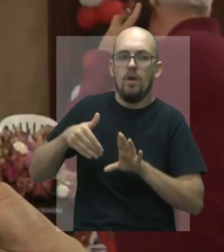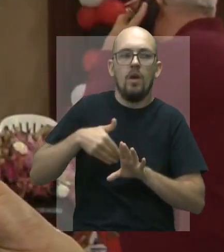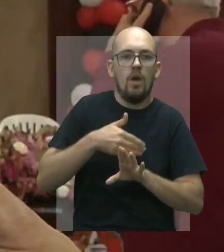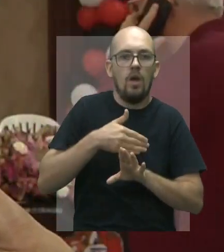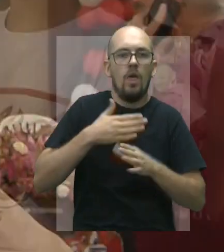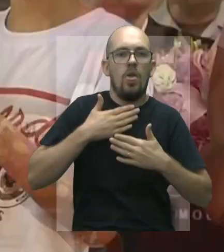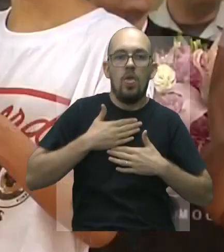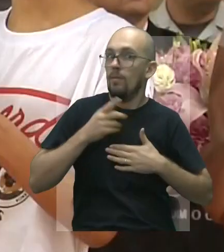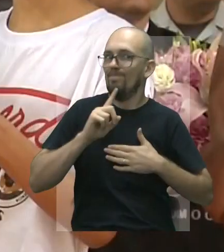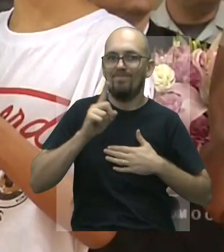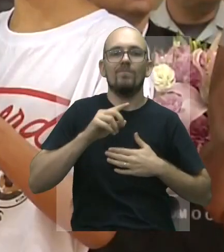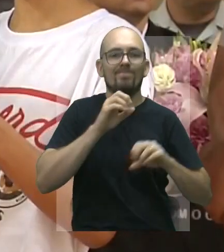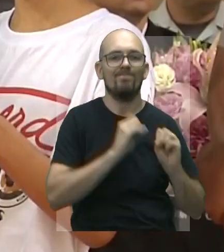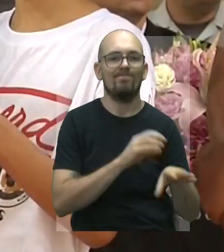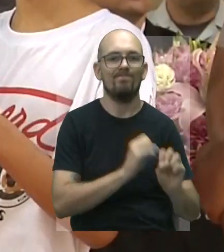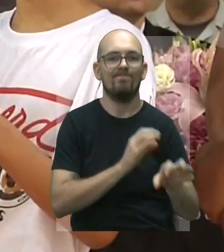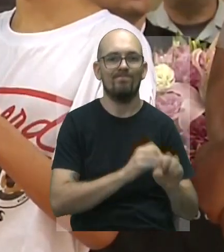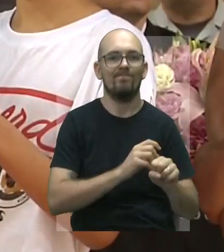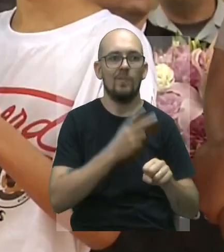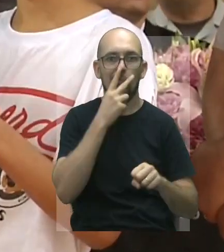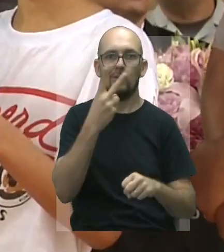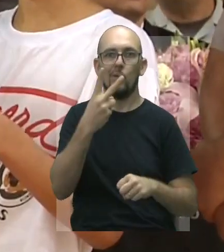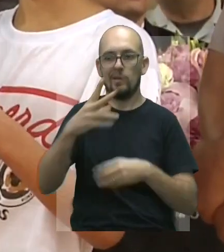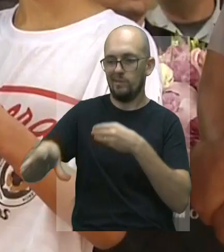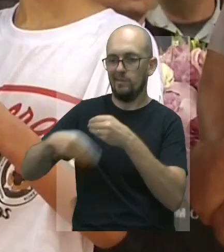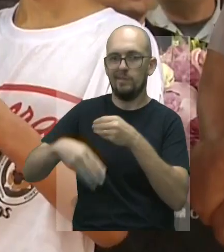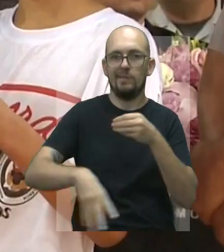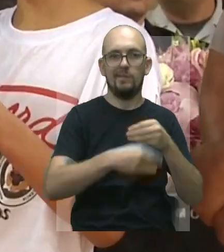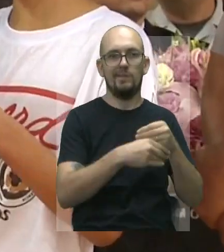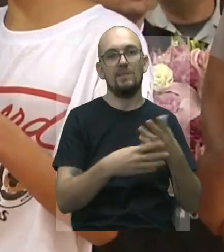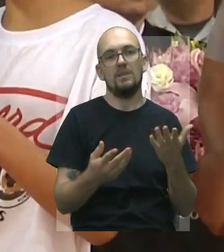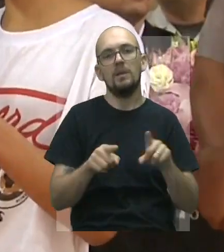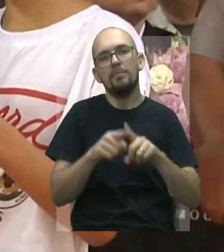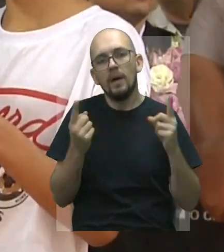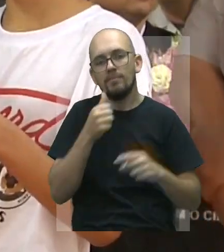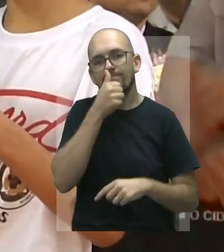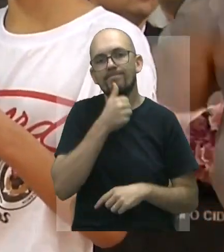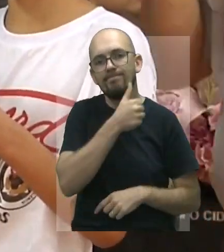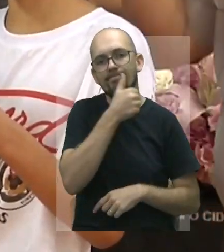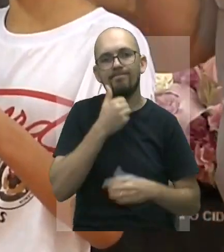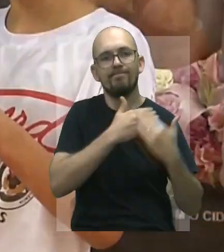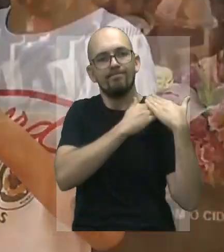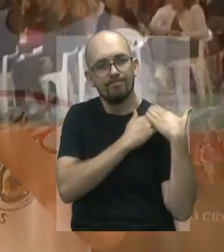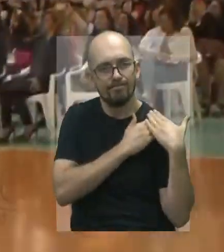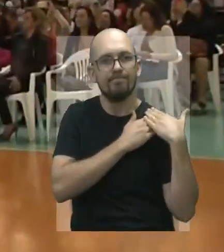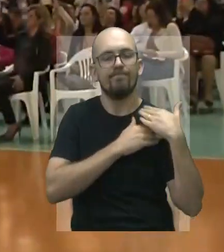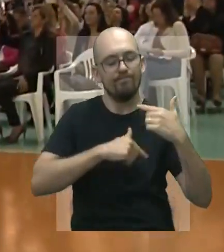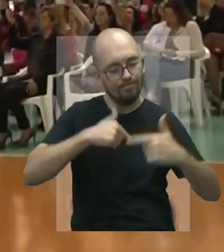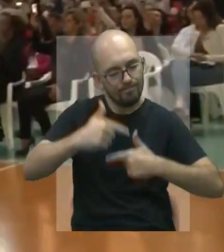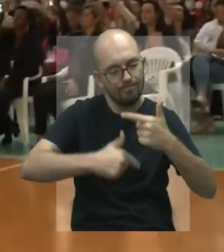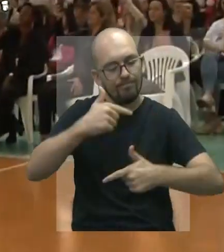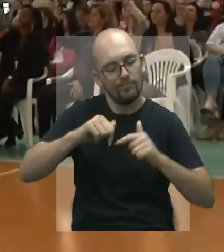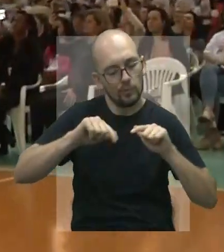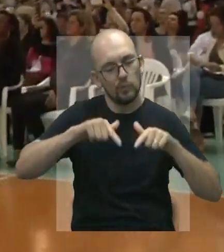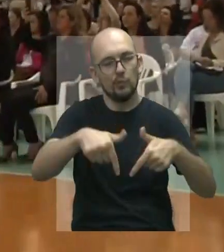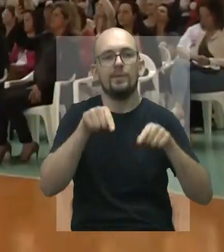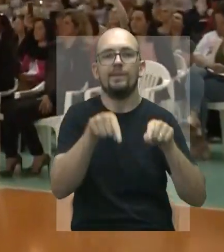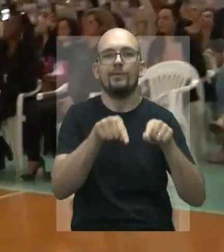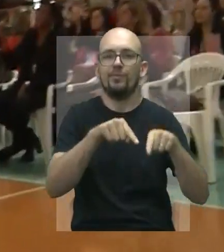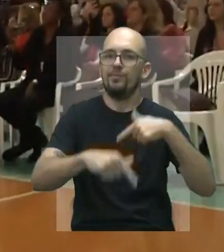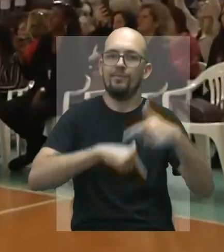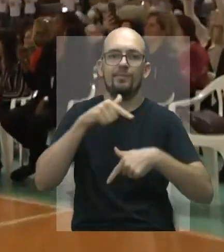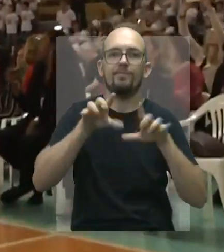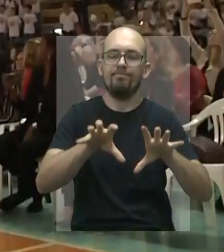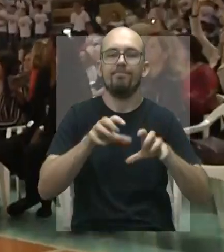dupla, né? Mas a gente, mesmo assim, leva em frente uma ação de responsabilidade social nossa, não poderia ser diferente. E a gente